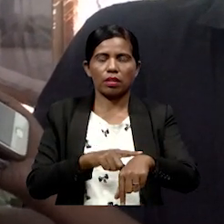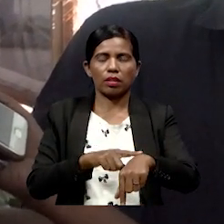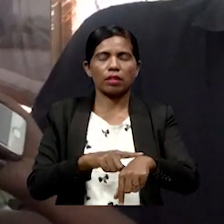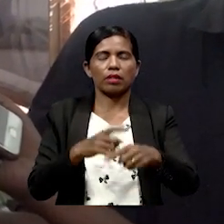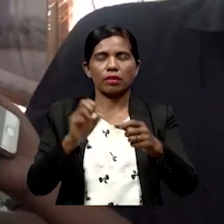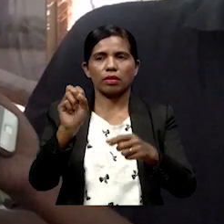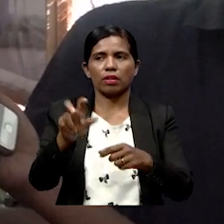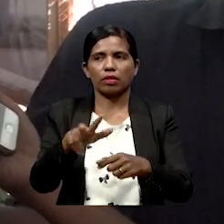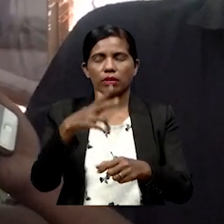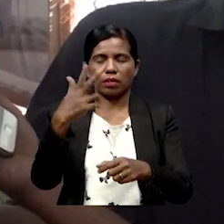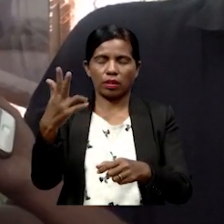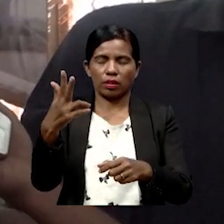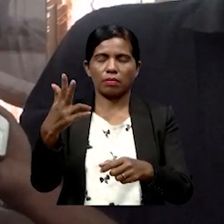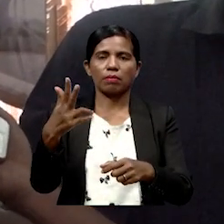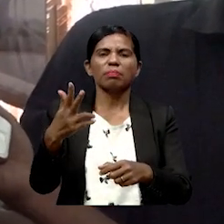ramata ya